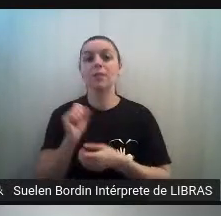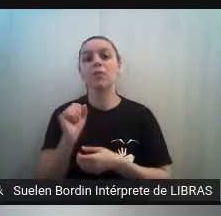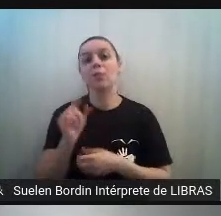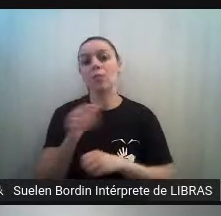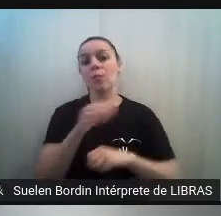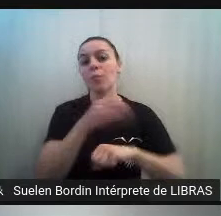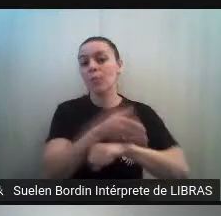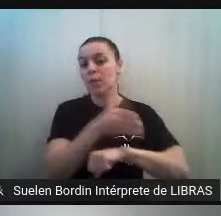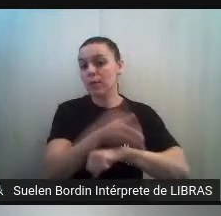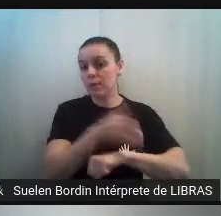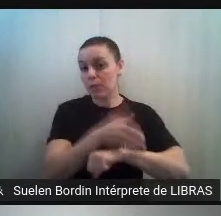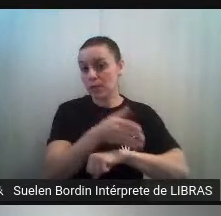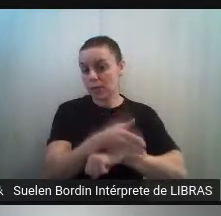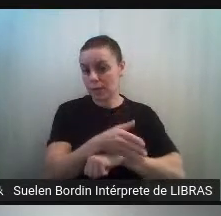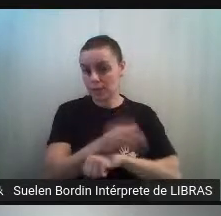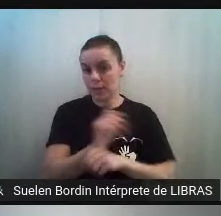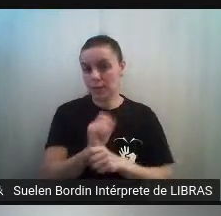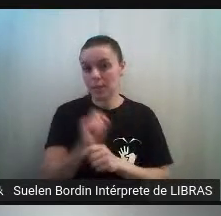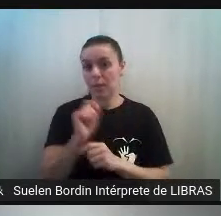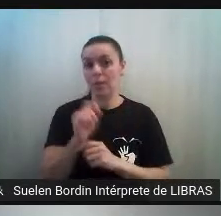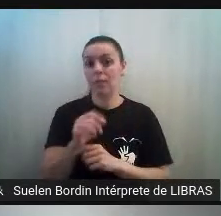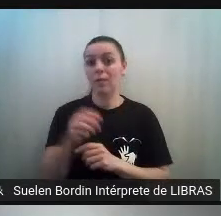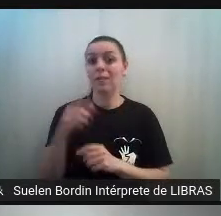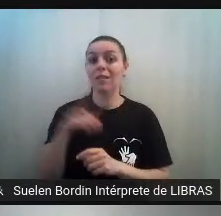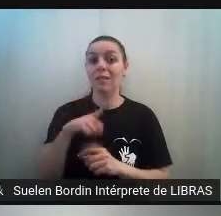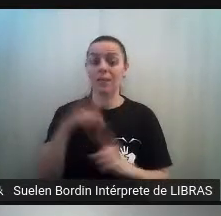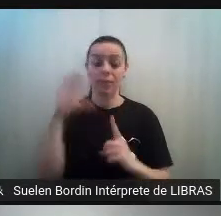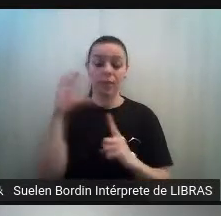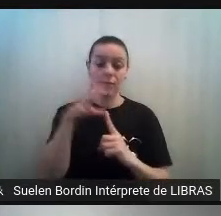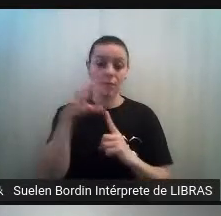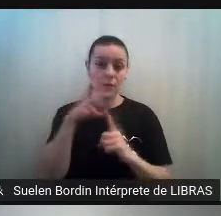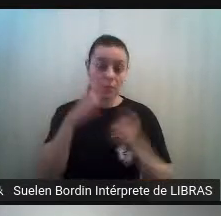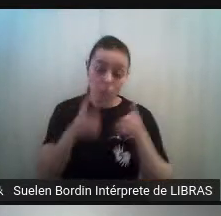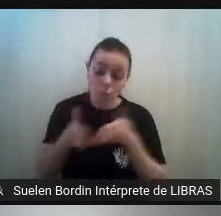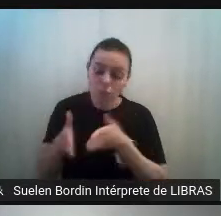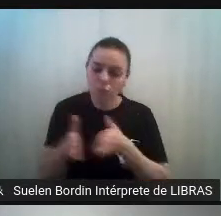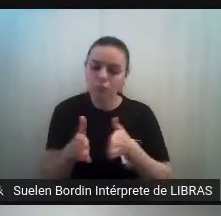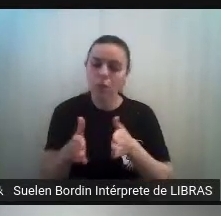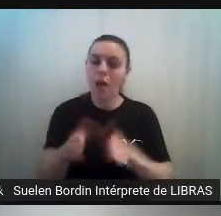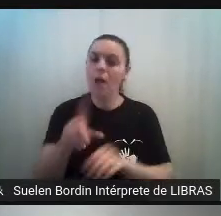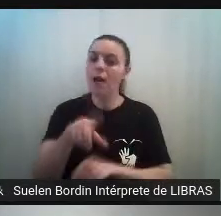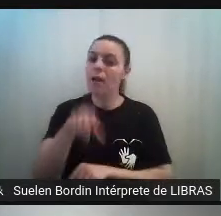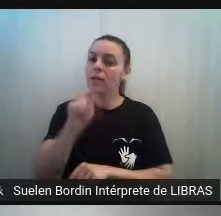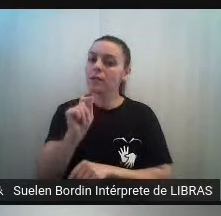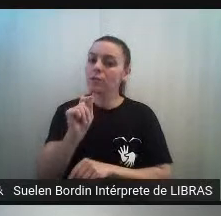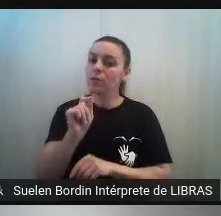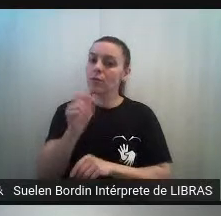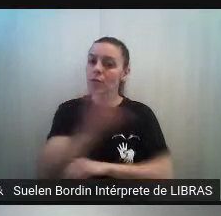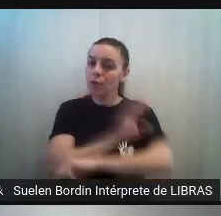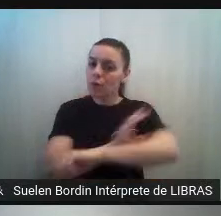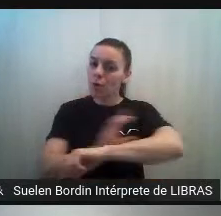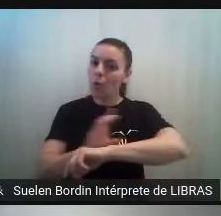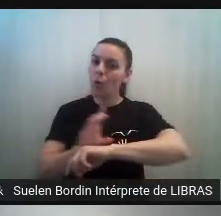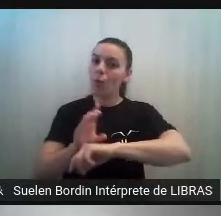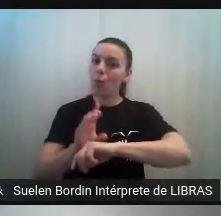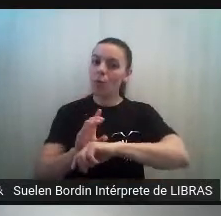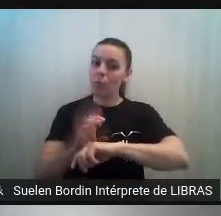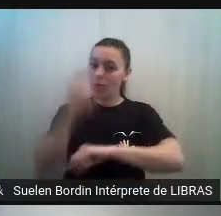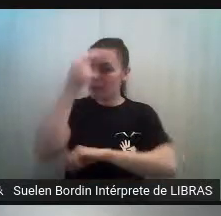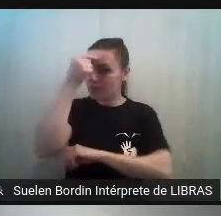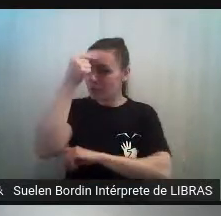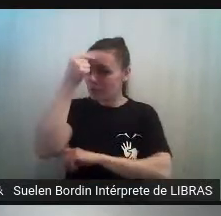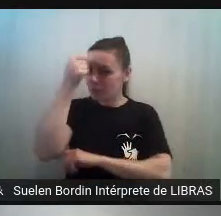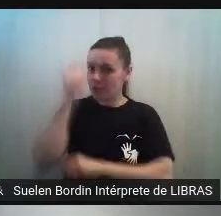Olimpíadas influenciou na sua trajetória, na sua escolha para o curso da graduação e tal. Pode ser?